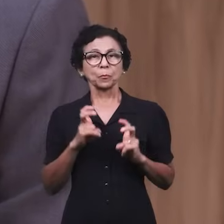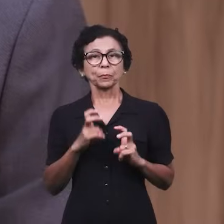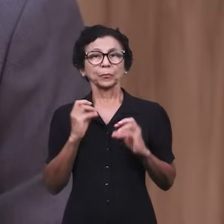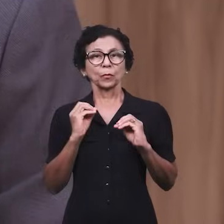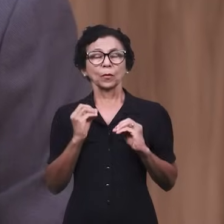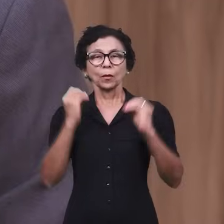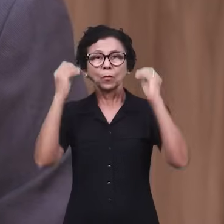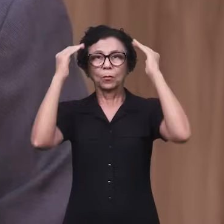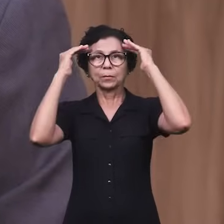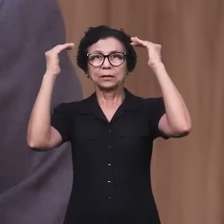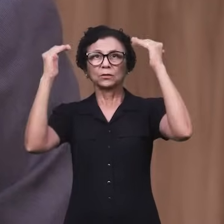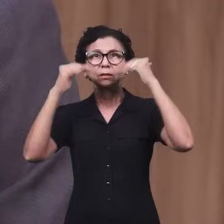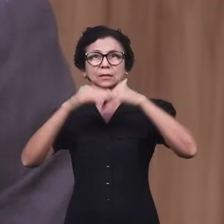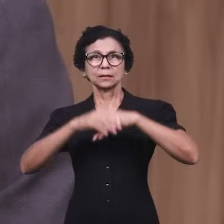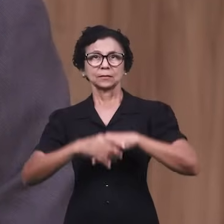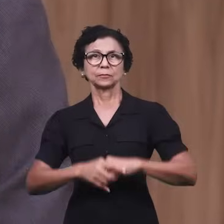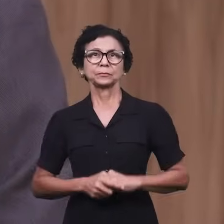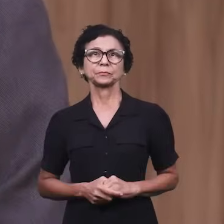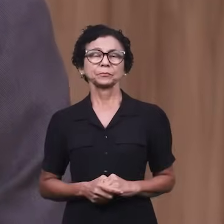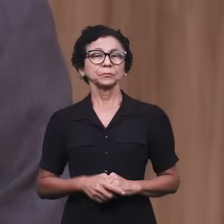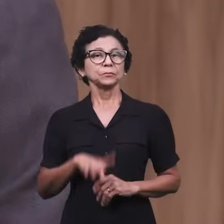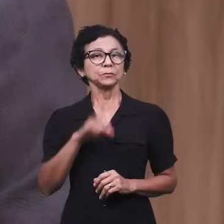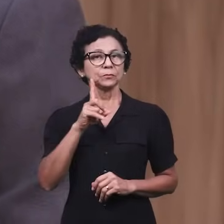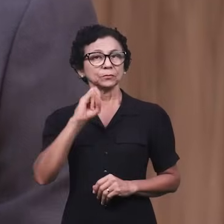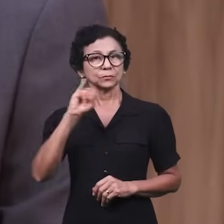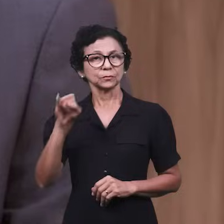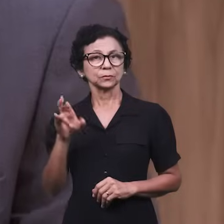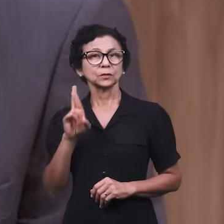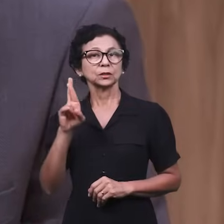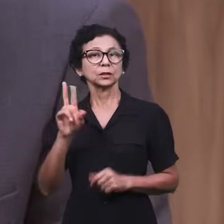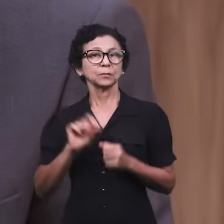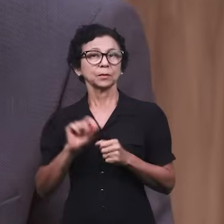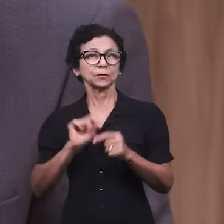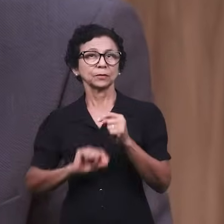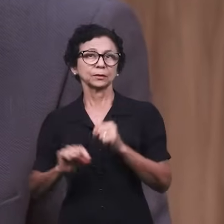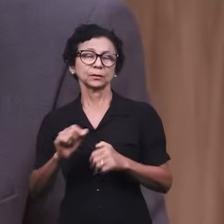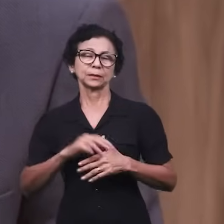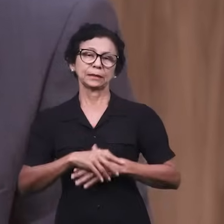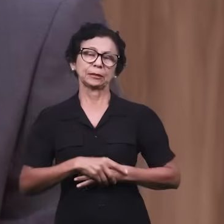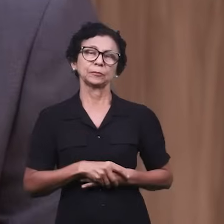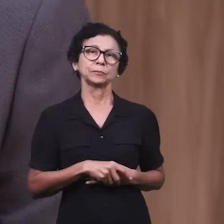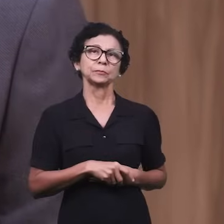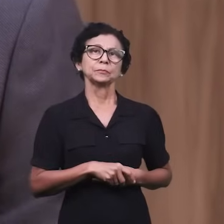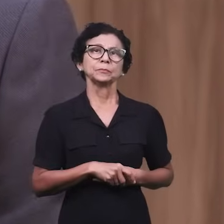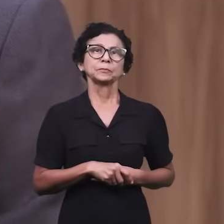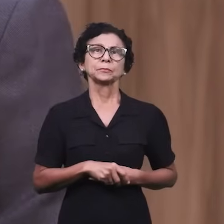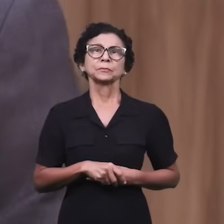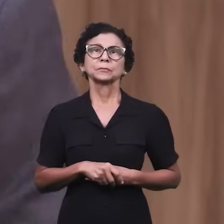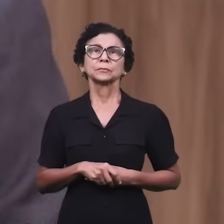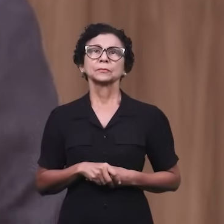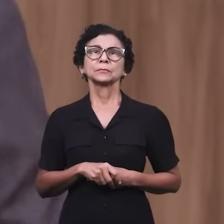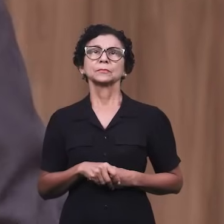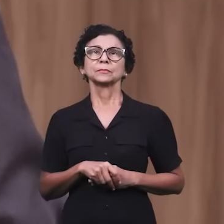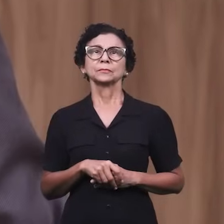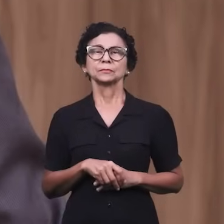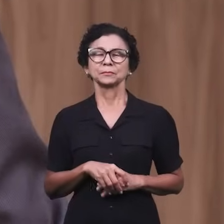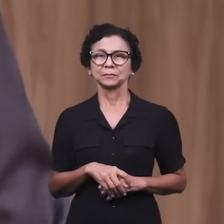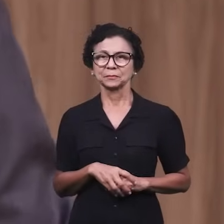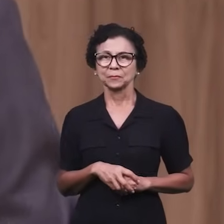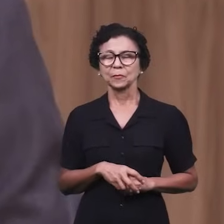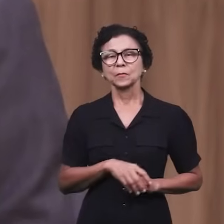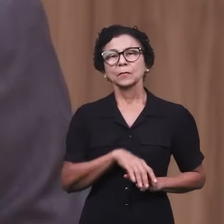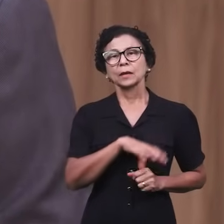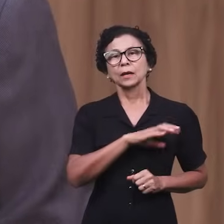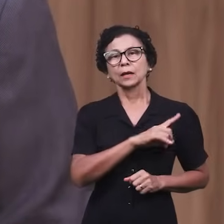foi só Jeremias fez ó que Jeremias fez levou para dentro do templo isso de Salomão botou dentro das recâmaras do templo